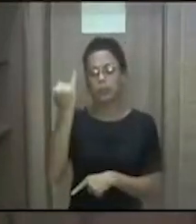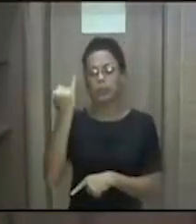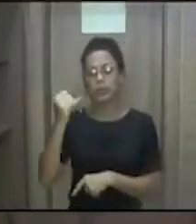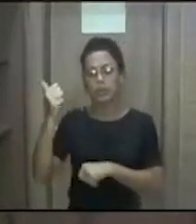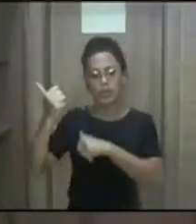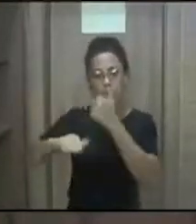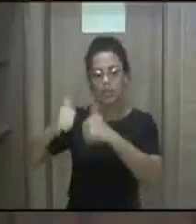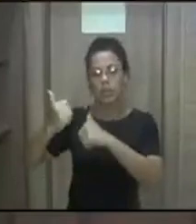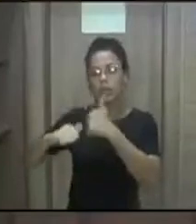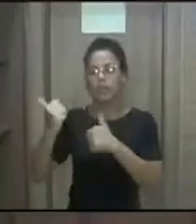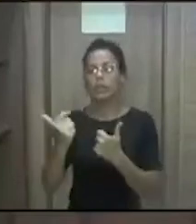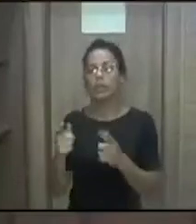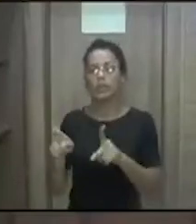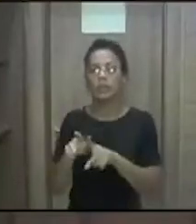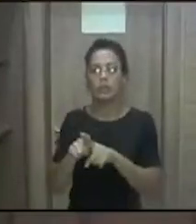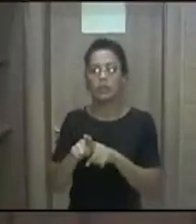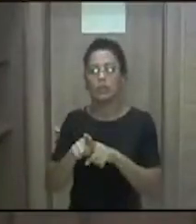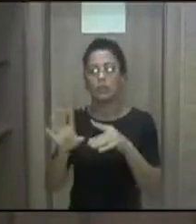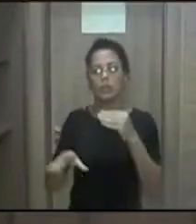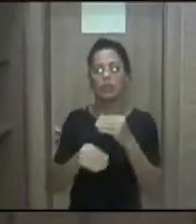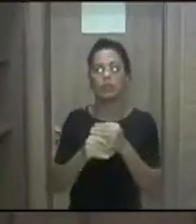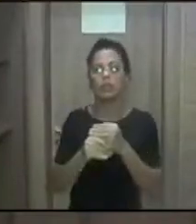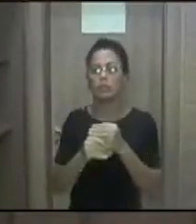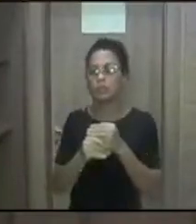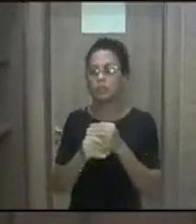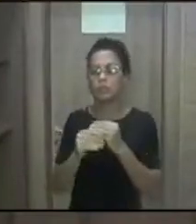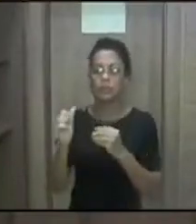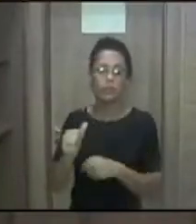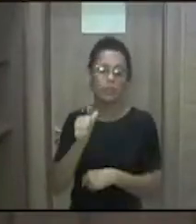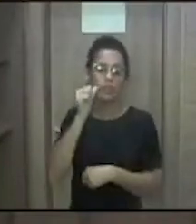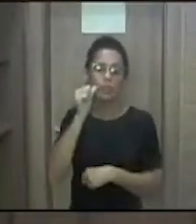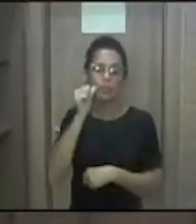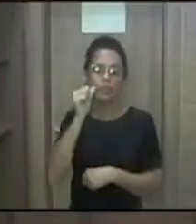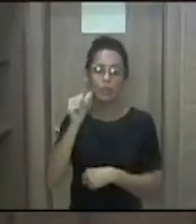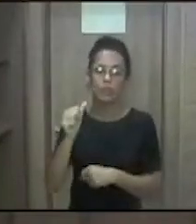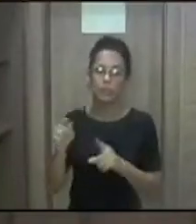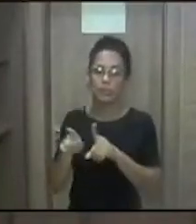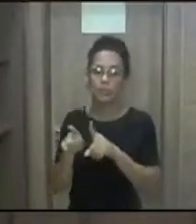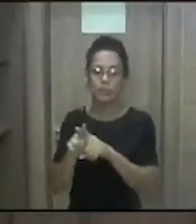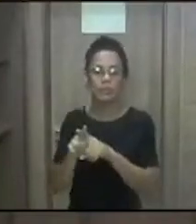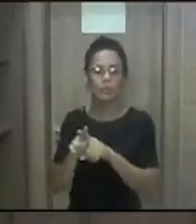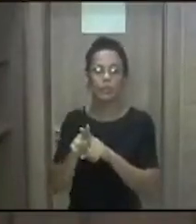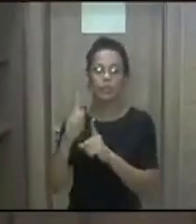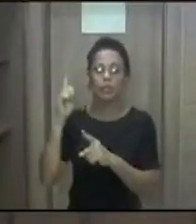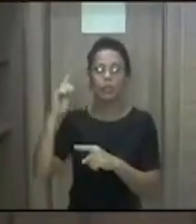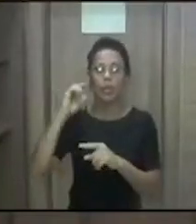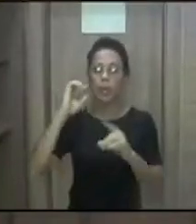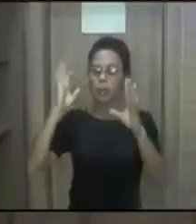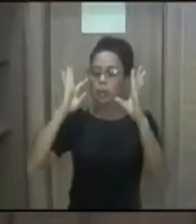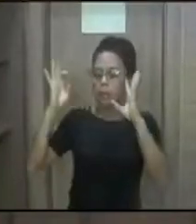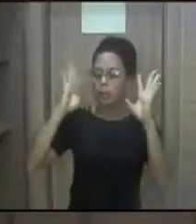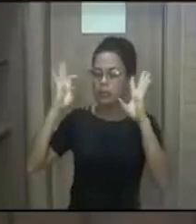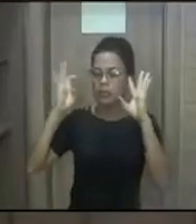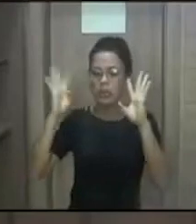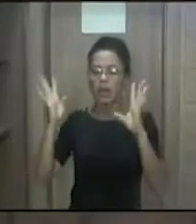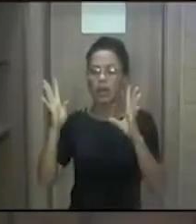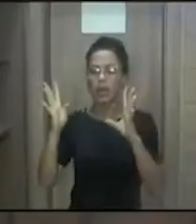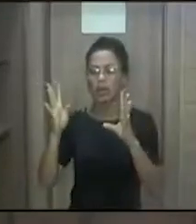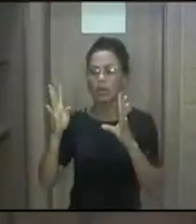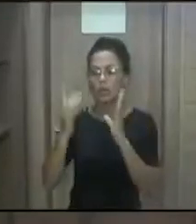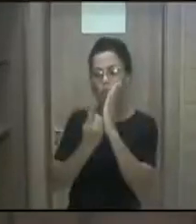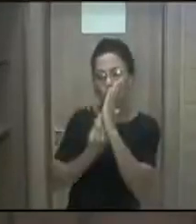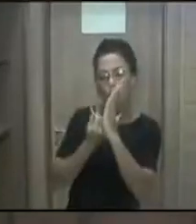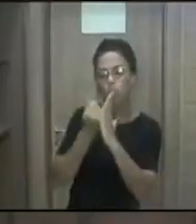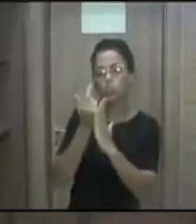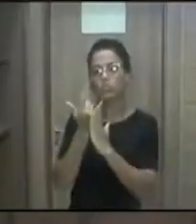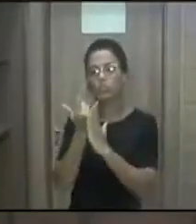não incorporação ainda da prótese sobre implante, de que forma, né? Ainda que nosso objeto não foi pensar um custo associado